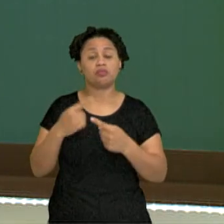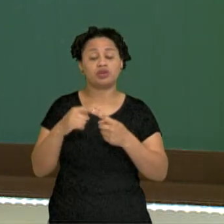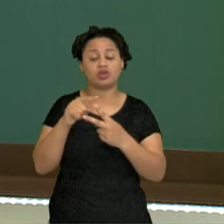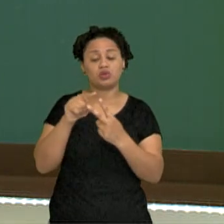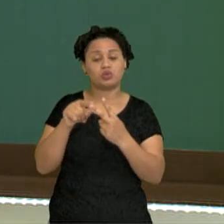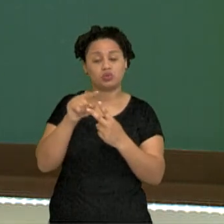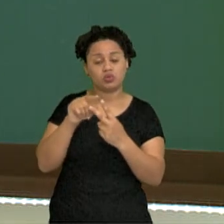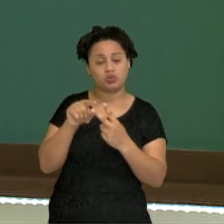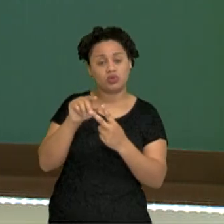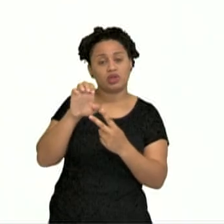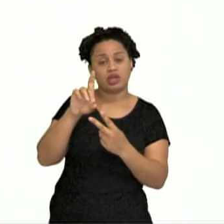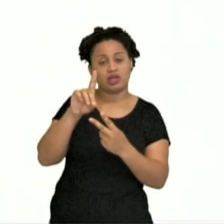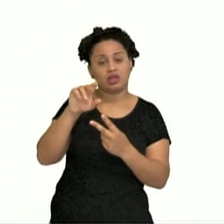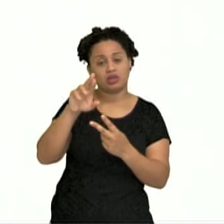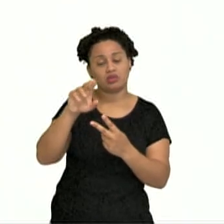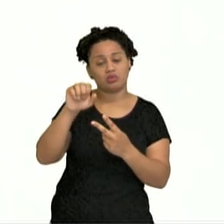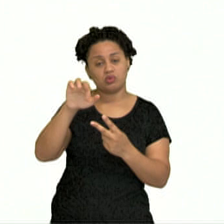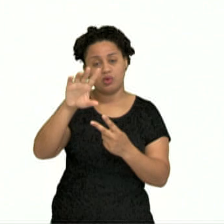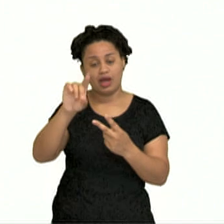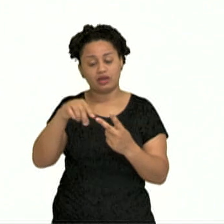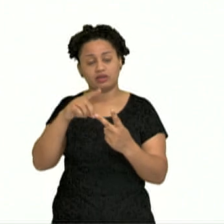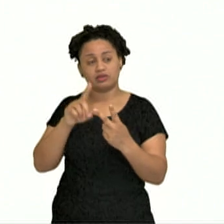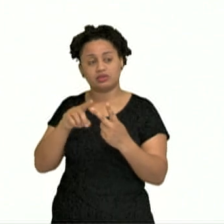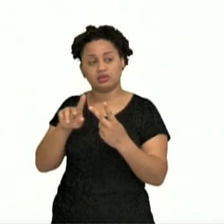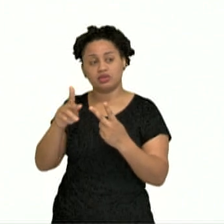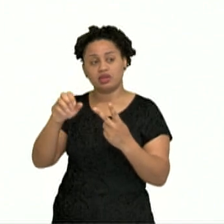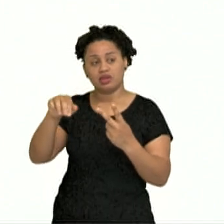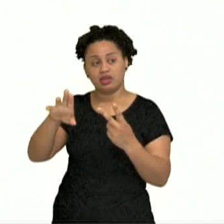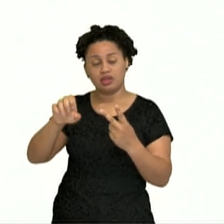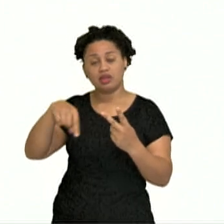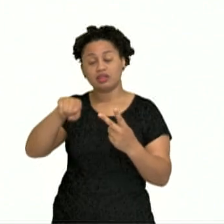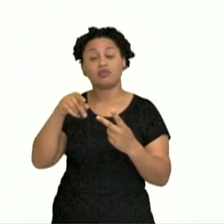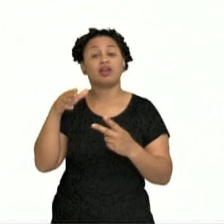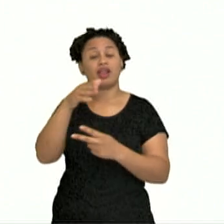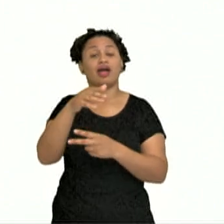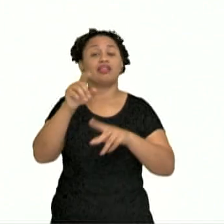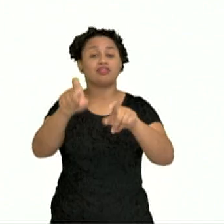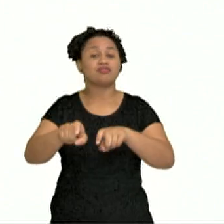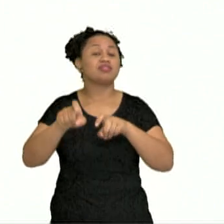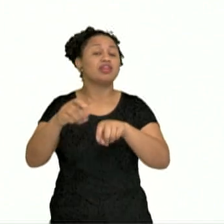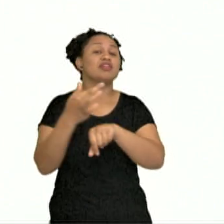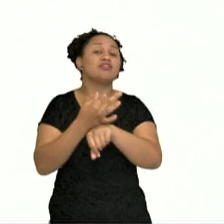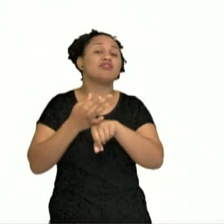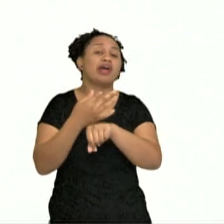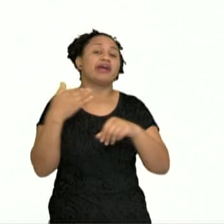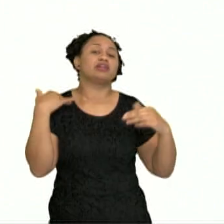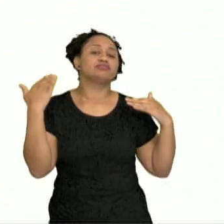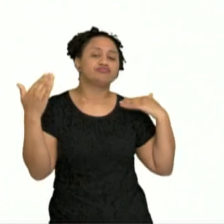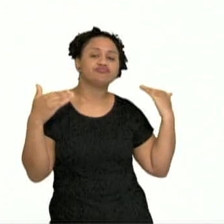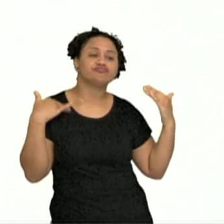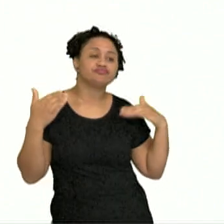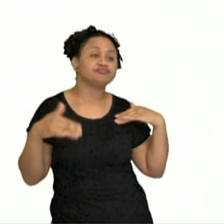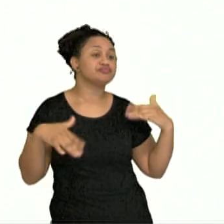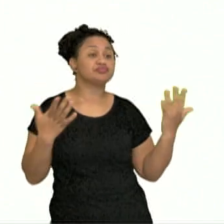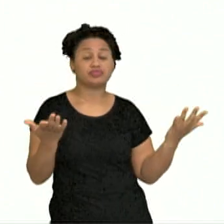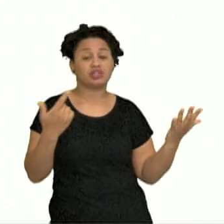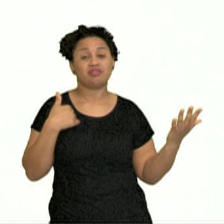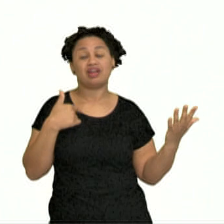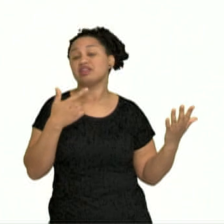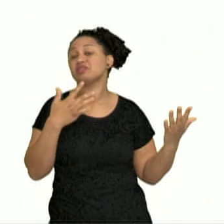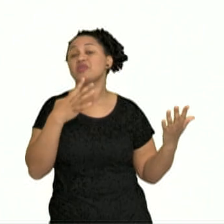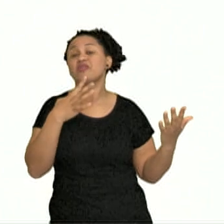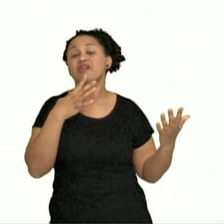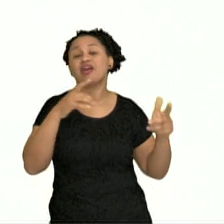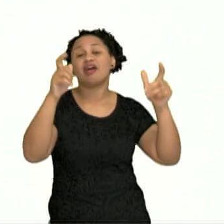Eduardo e Henrique estão lá passando as férias na fazenda, certo? Então, eles não devem conhecer